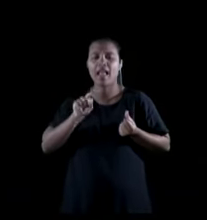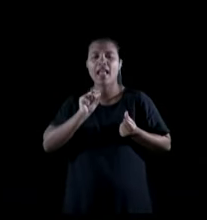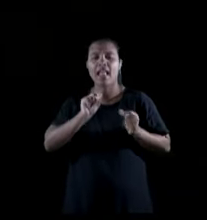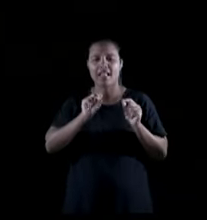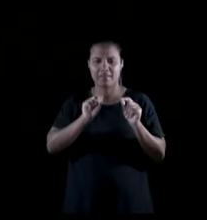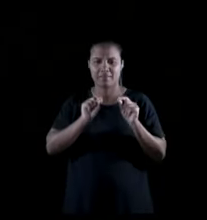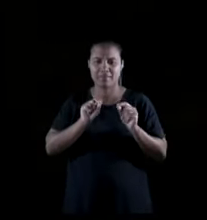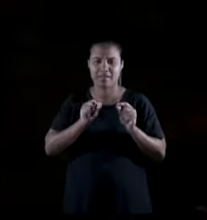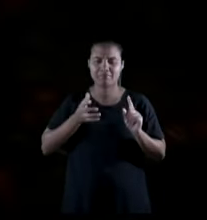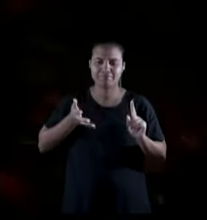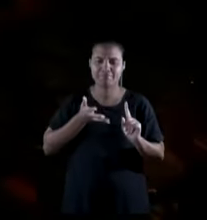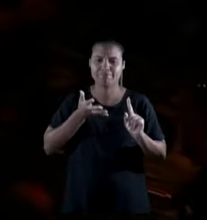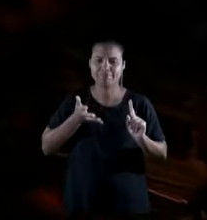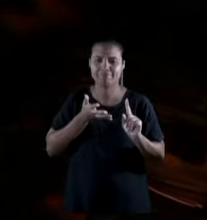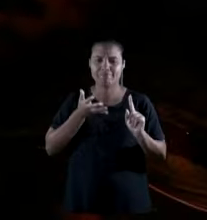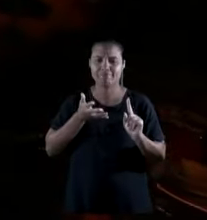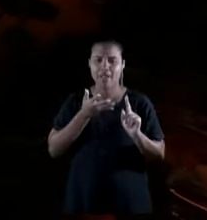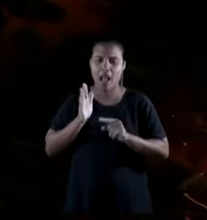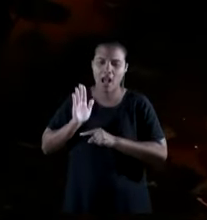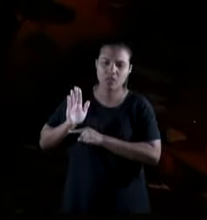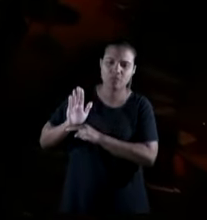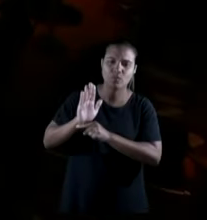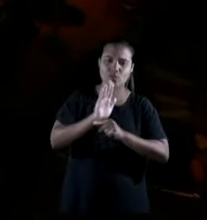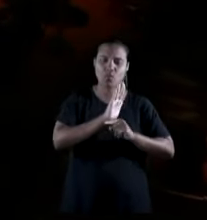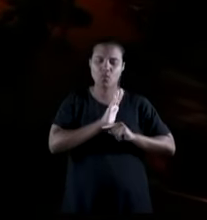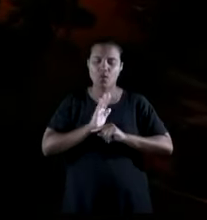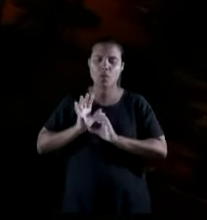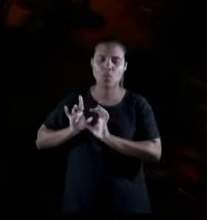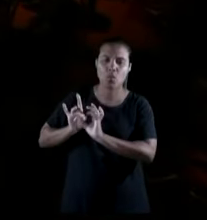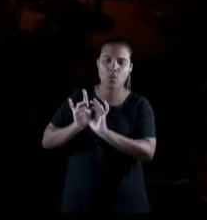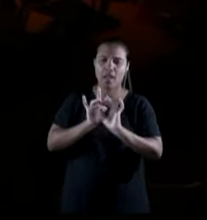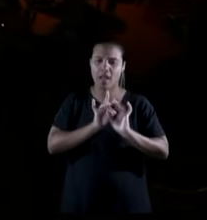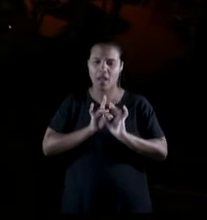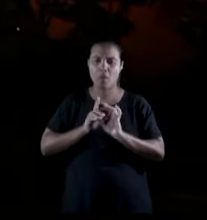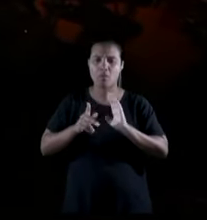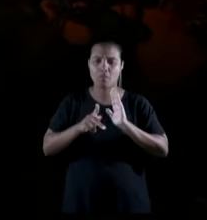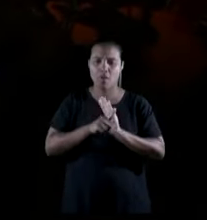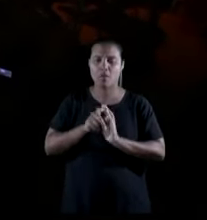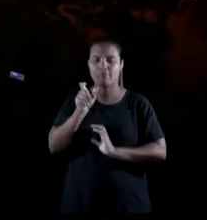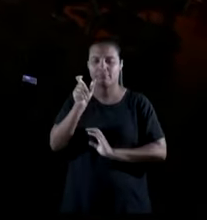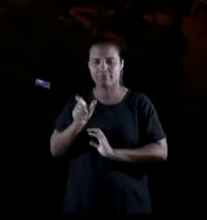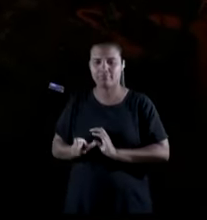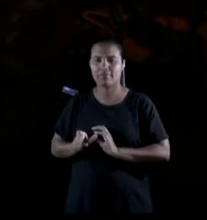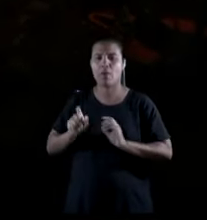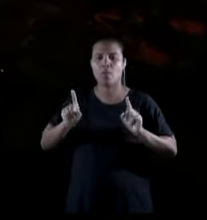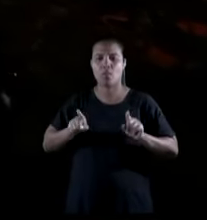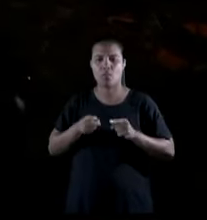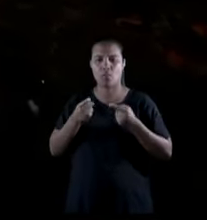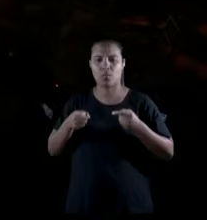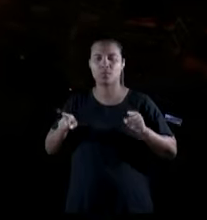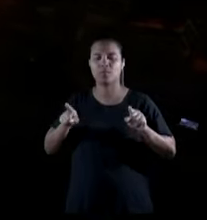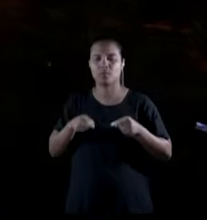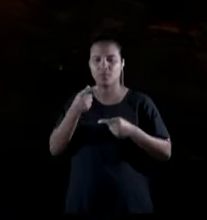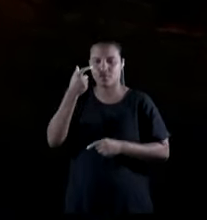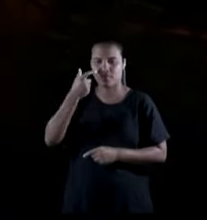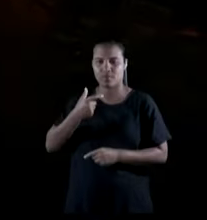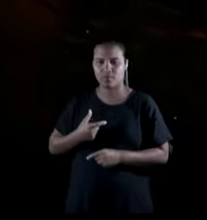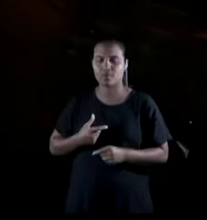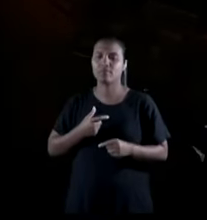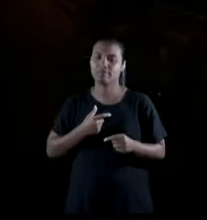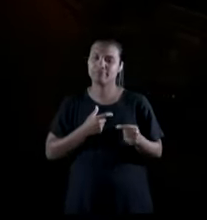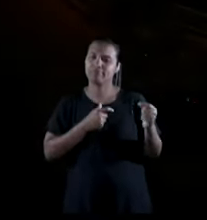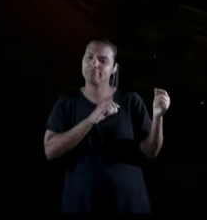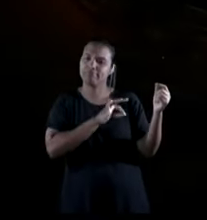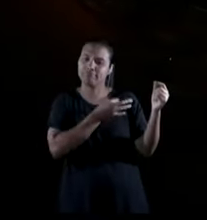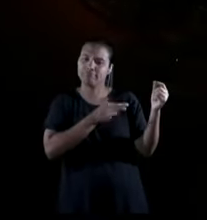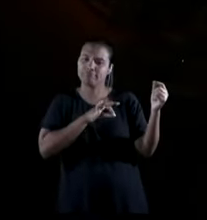muita colaboração e união dos músicos para que aconteça essa harmonia entre instrumentos e notas. É um